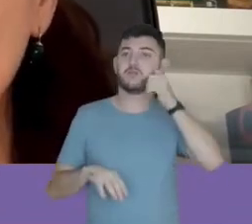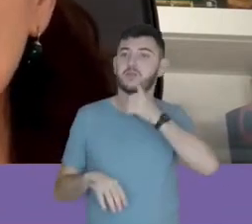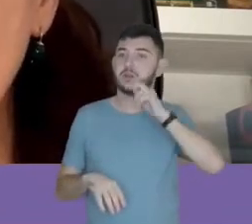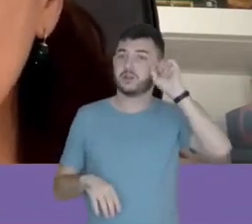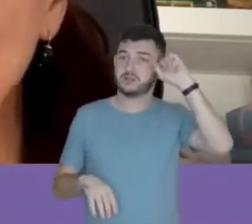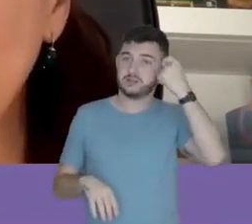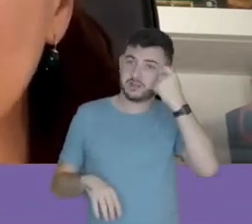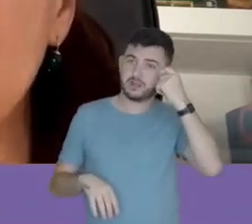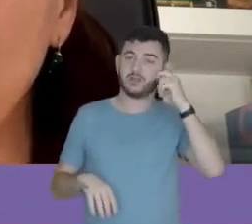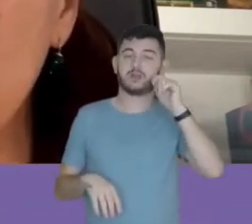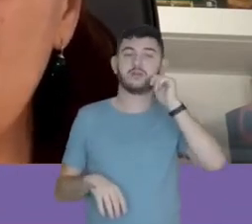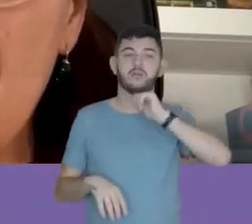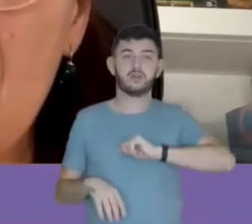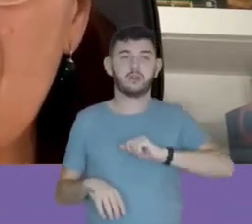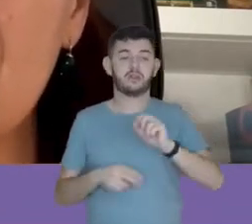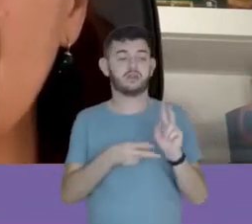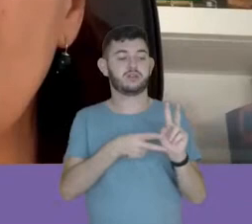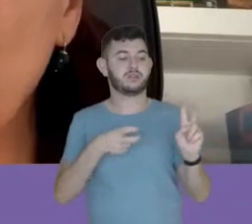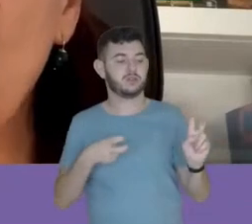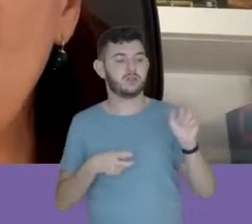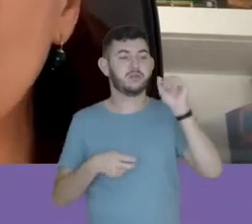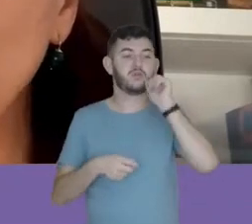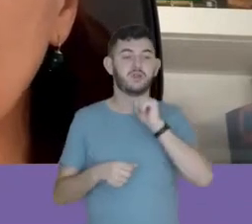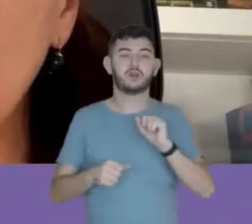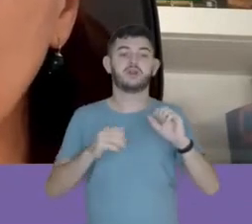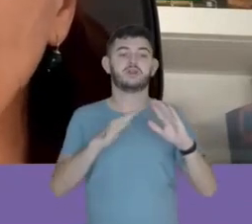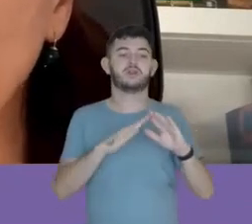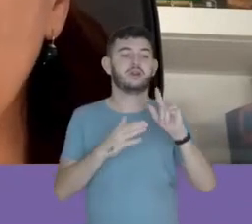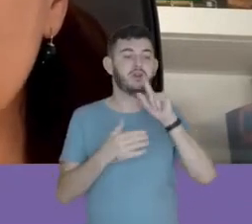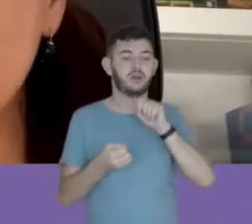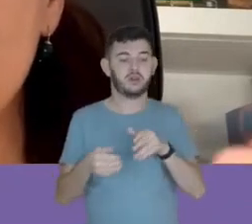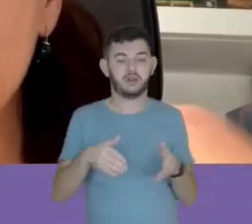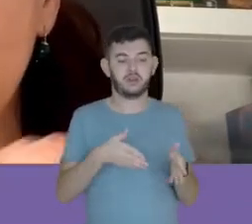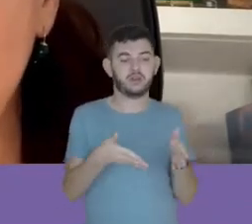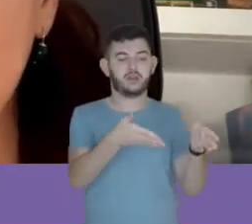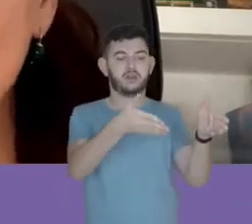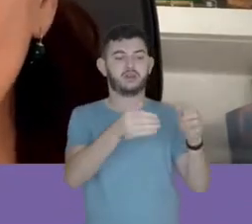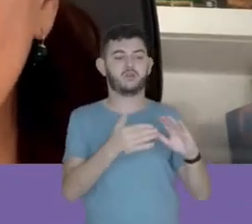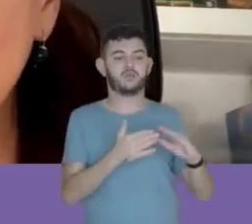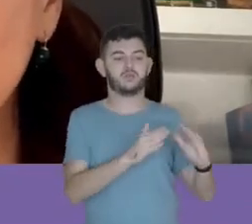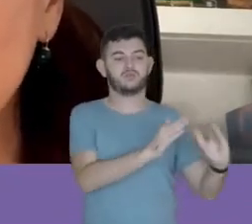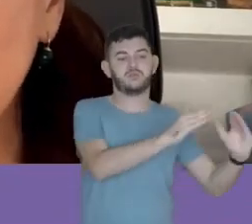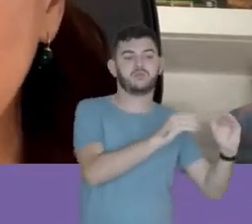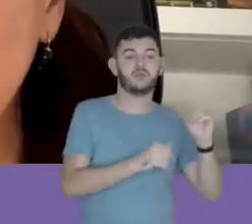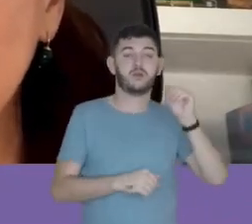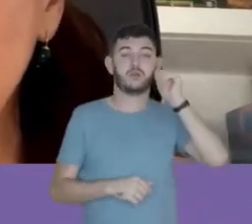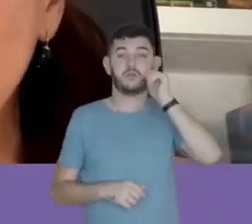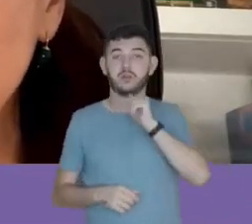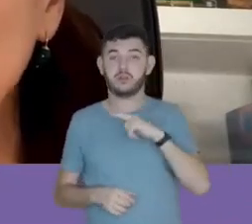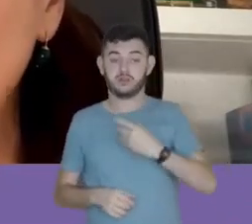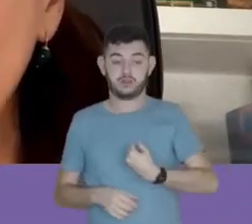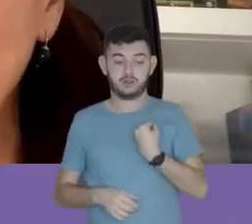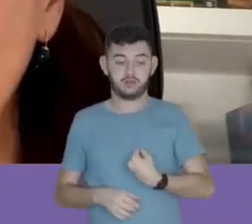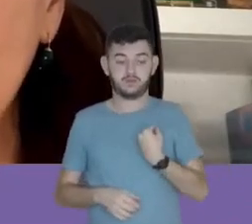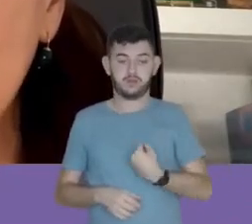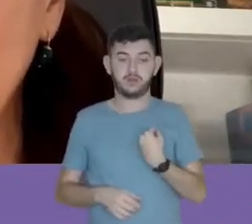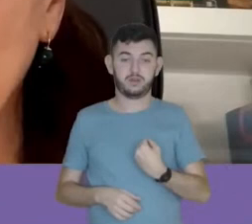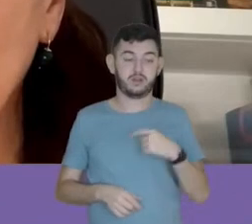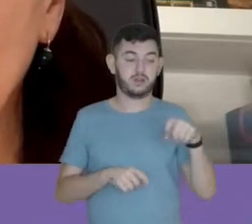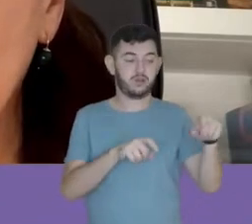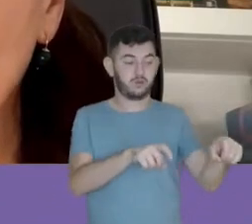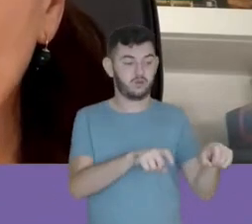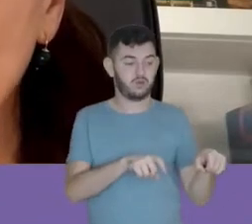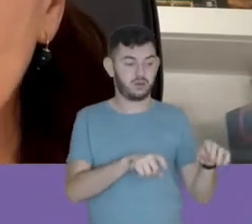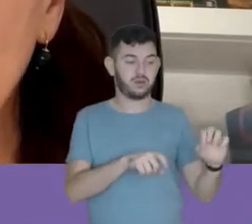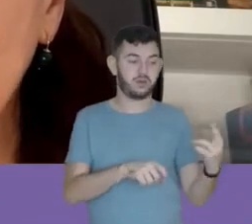mulheres indígenas, mulheres ribeirinhas, mulheres do campo, mulheres da cidade, que